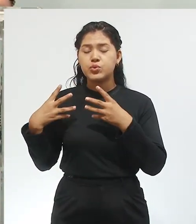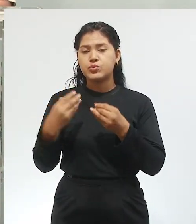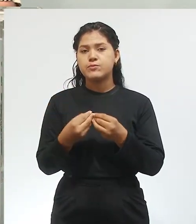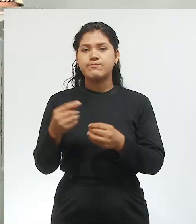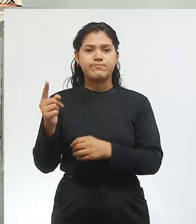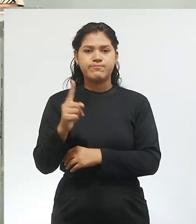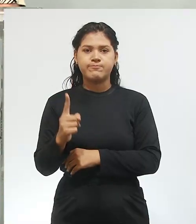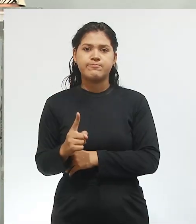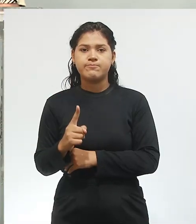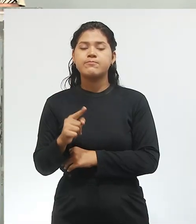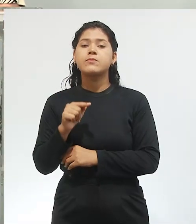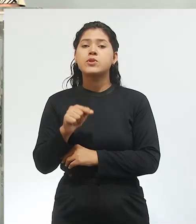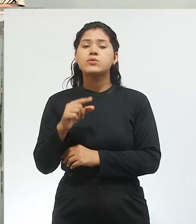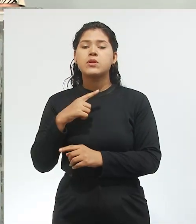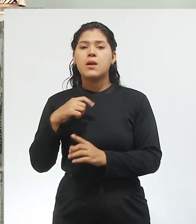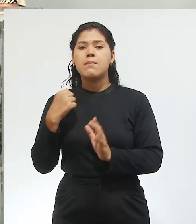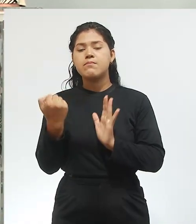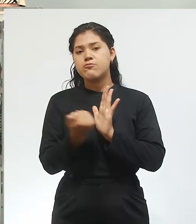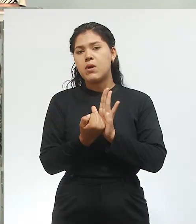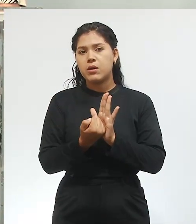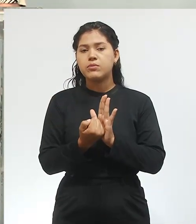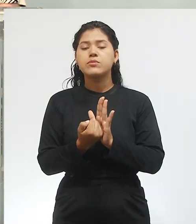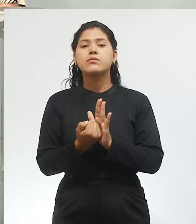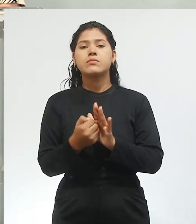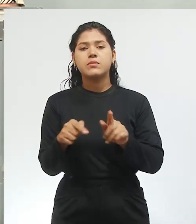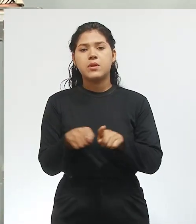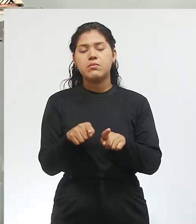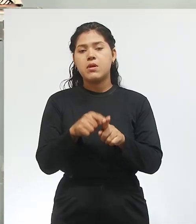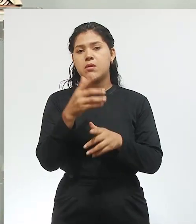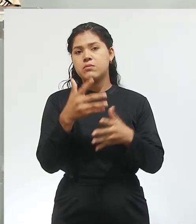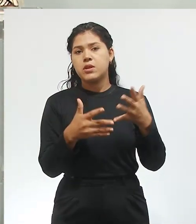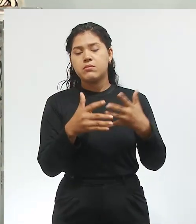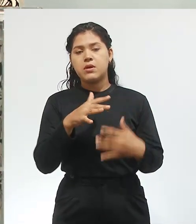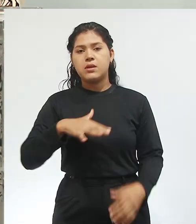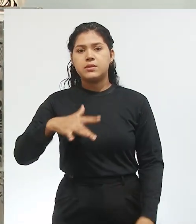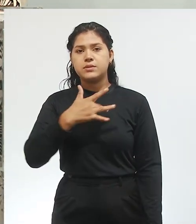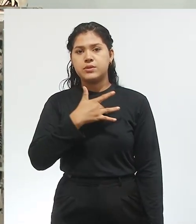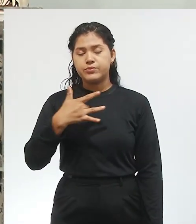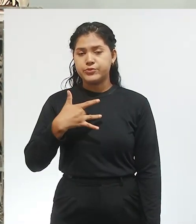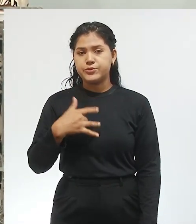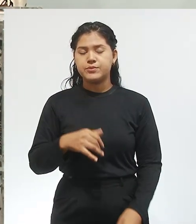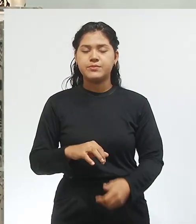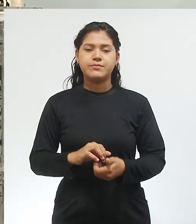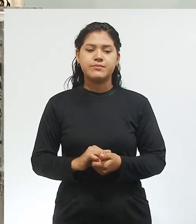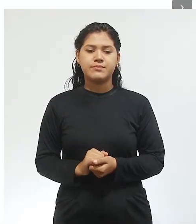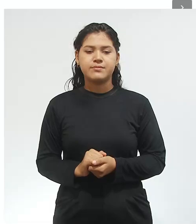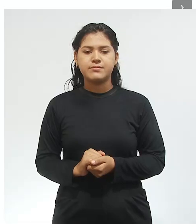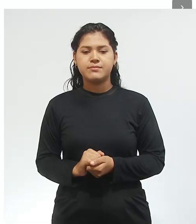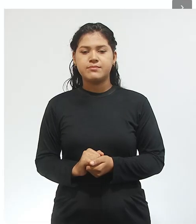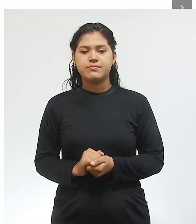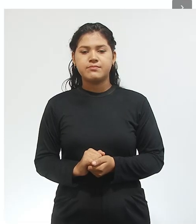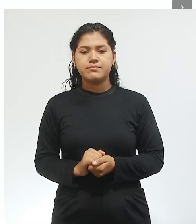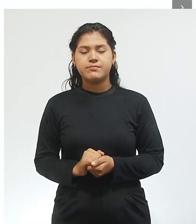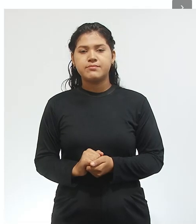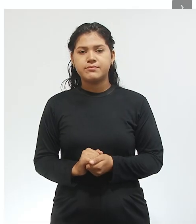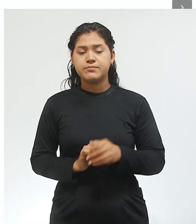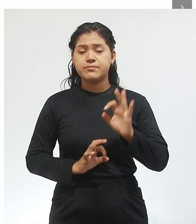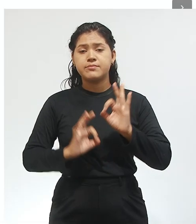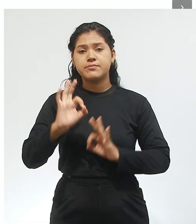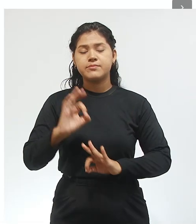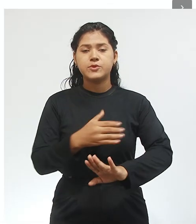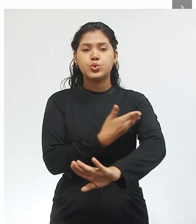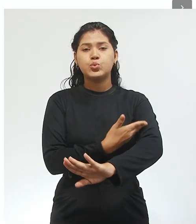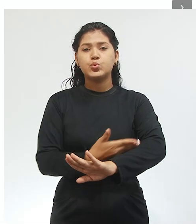pode voltar, né? E isso impacta no serviço público de saúde, por exemplo, né? A segmentação